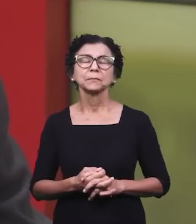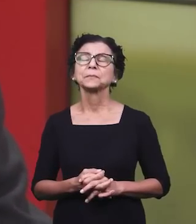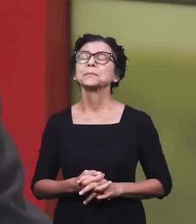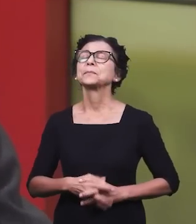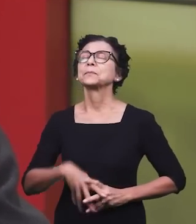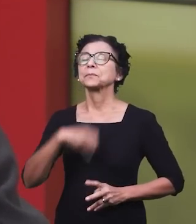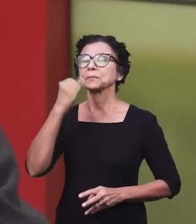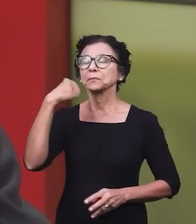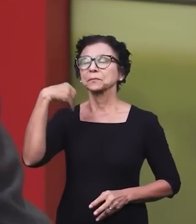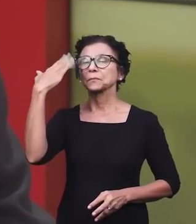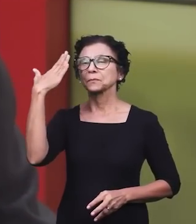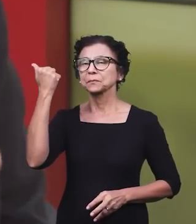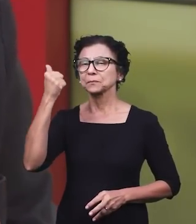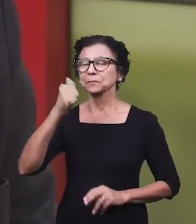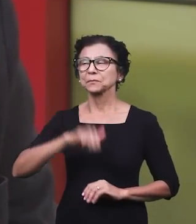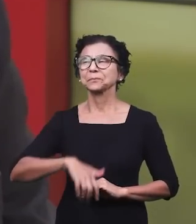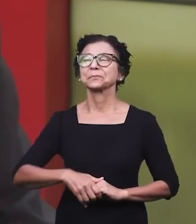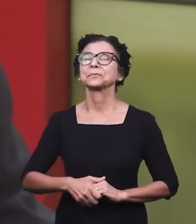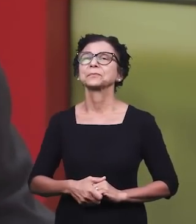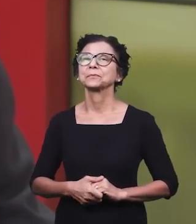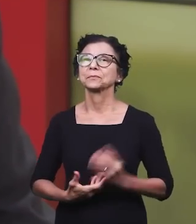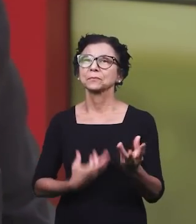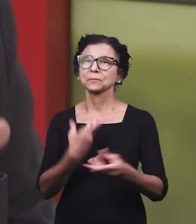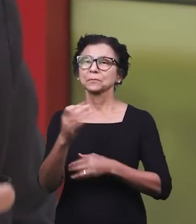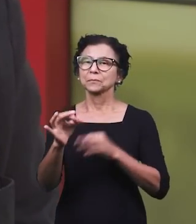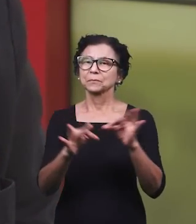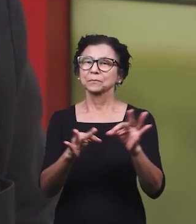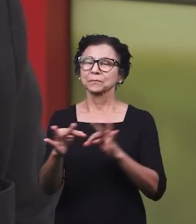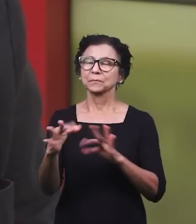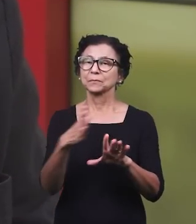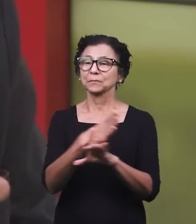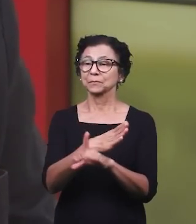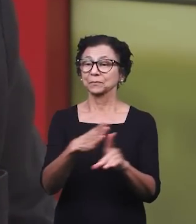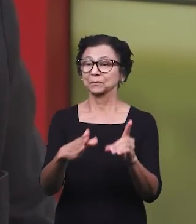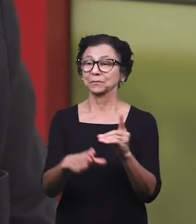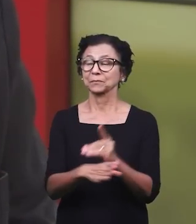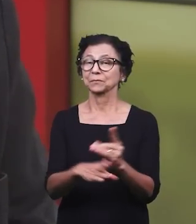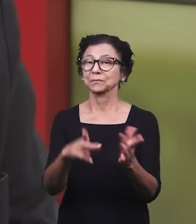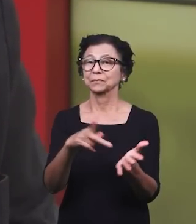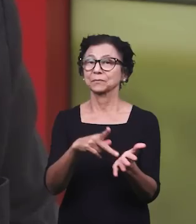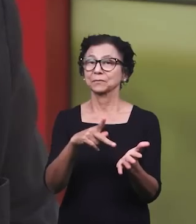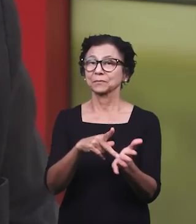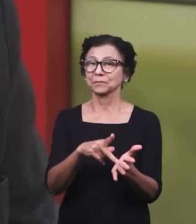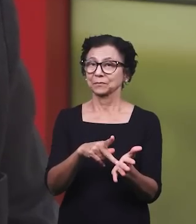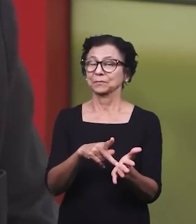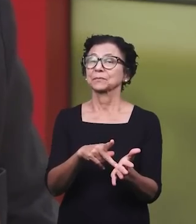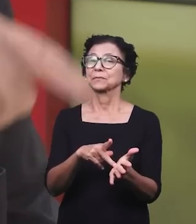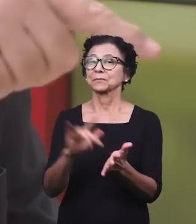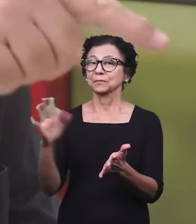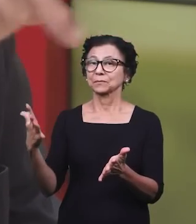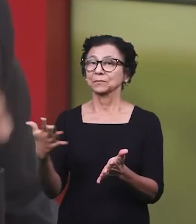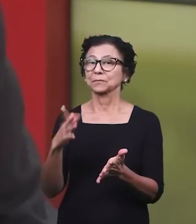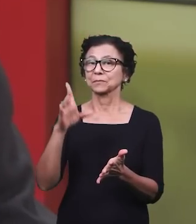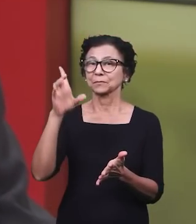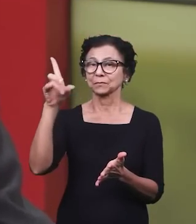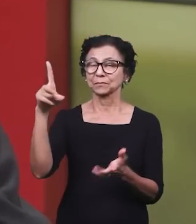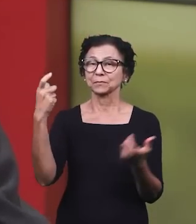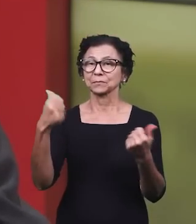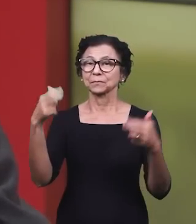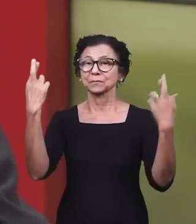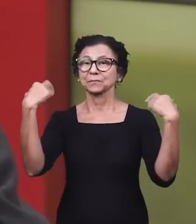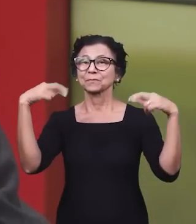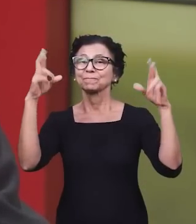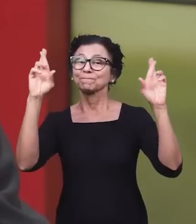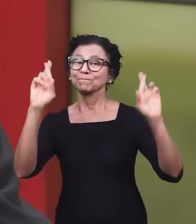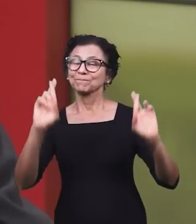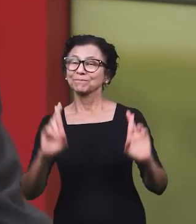ele sabia que para haver culto, para haver a verdadeira adoração, precisava do cordeiro. Glória a Deus. E por isso que hoje